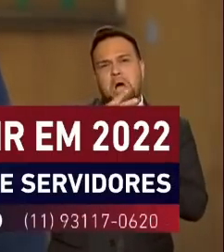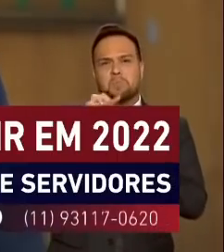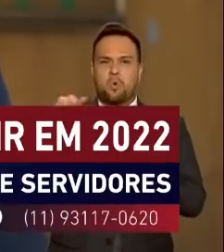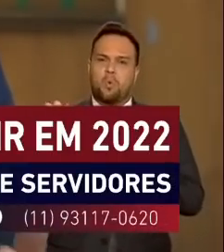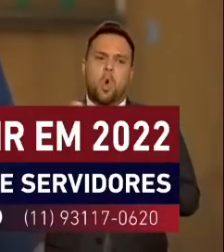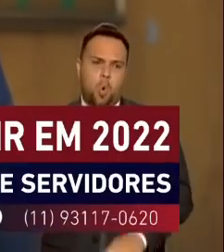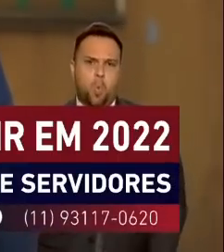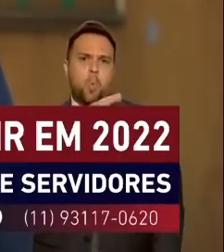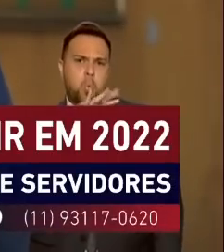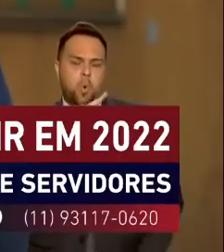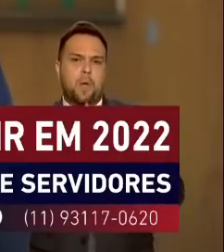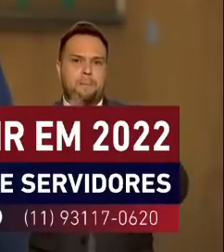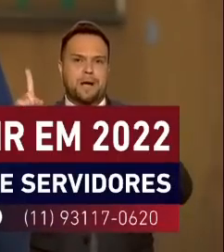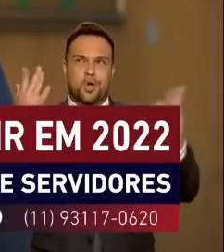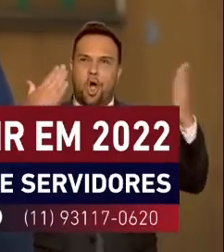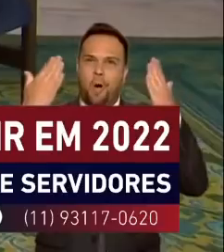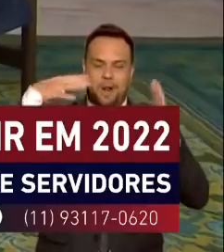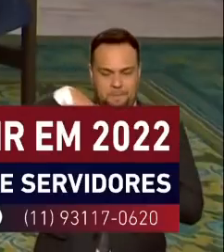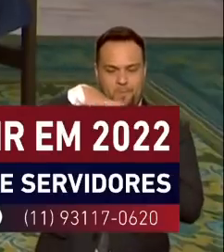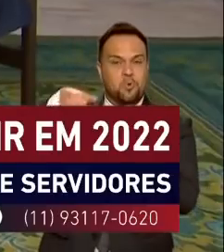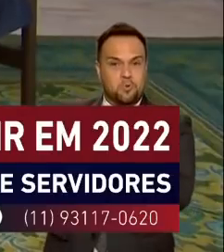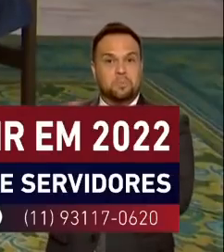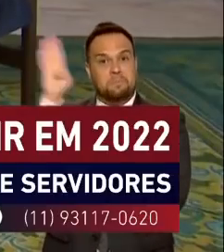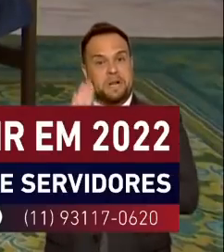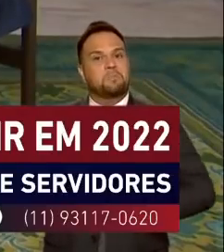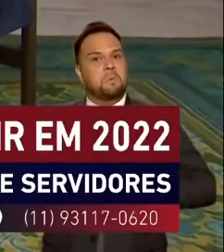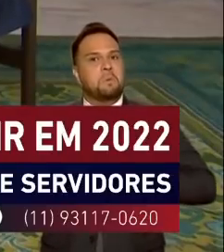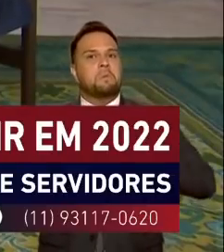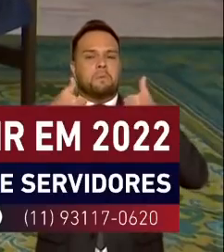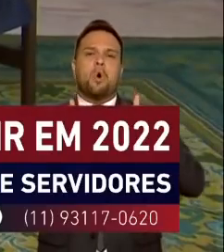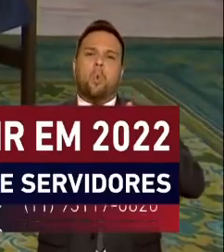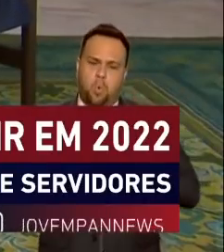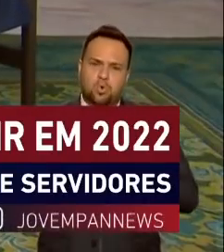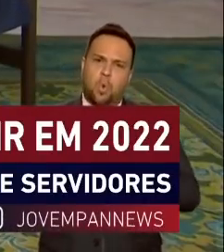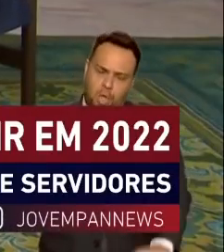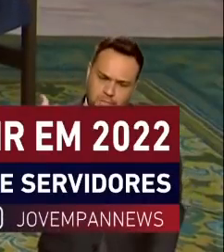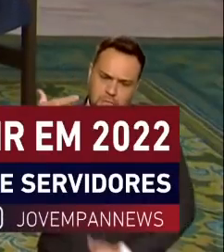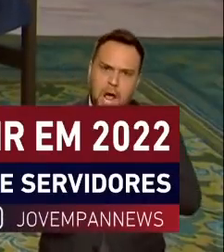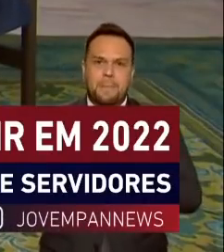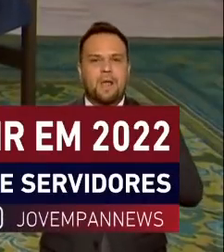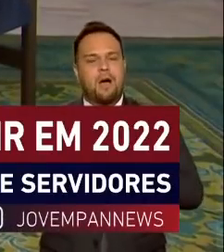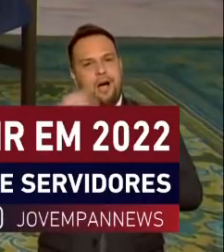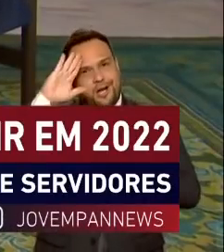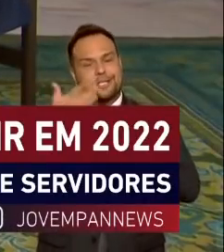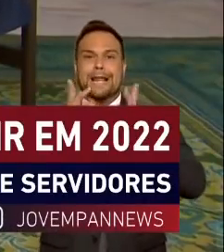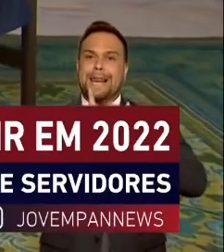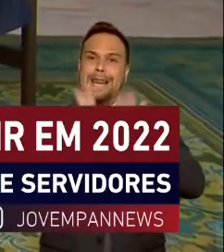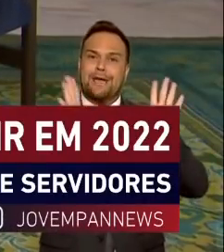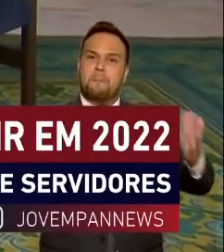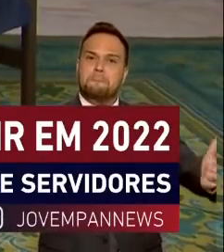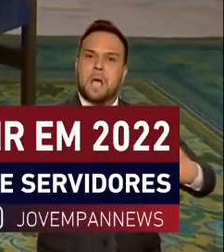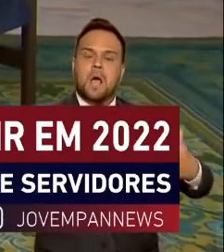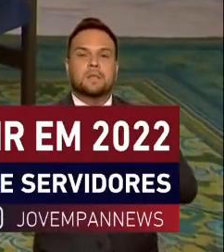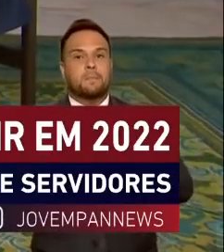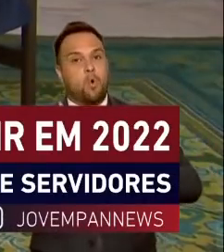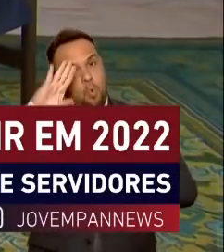mas em relação ao mundo foi um número fantástico. E continuamos trabalhando, apostando no livre mercado e na confiança que o